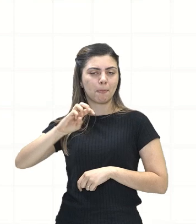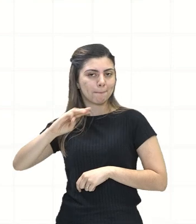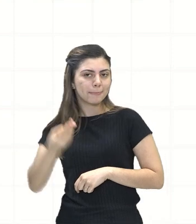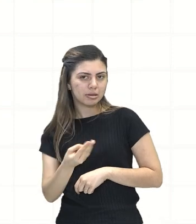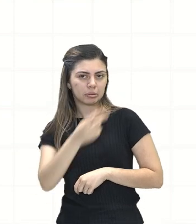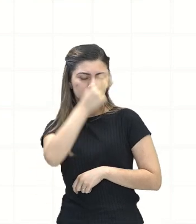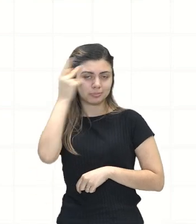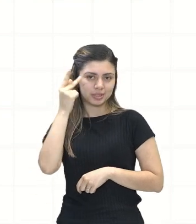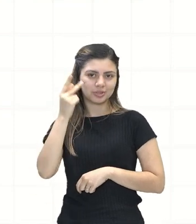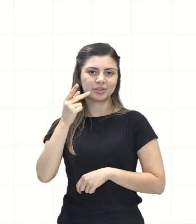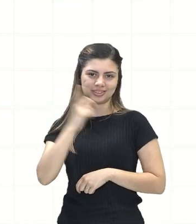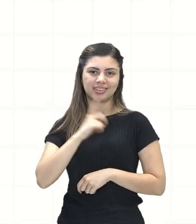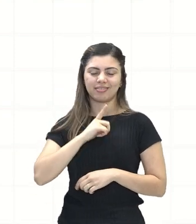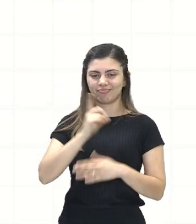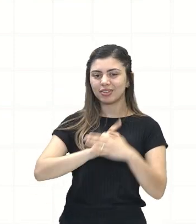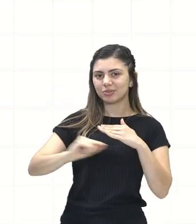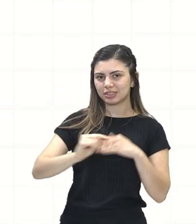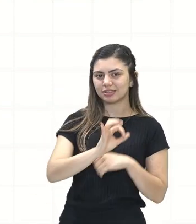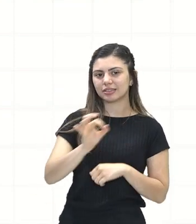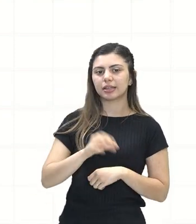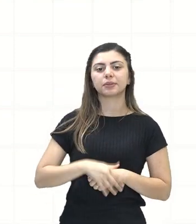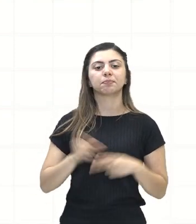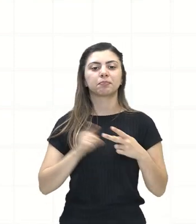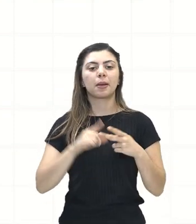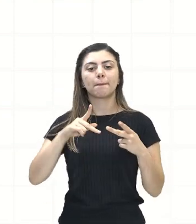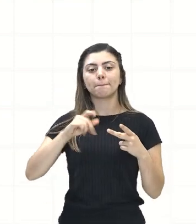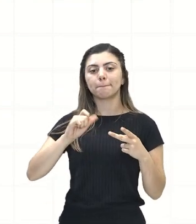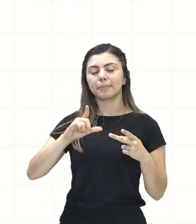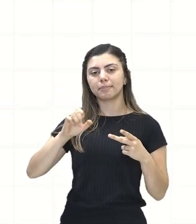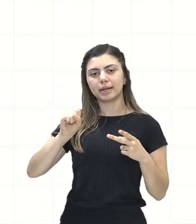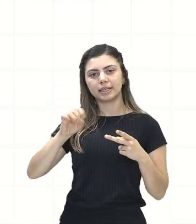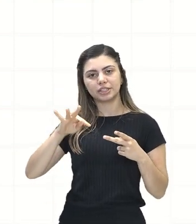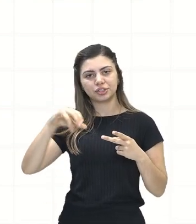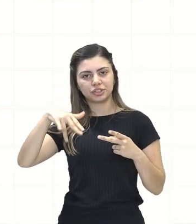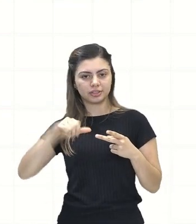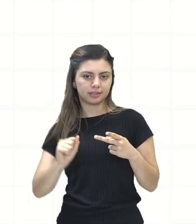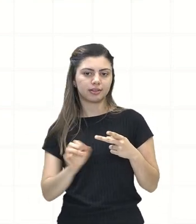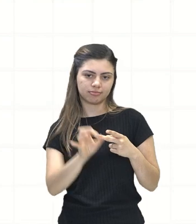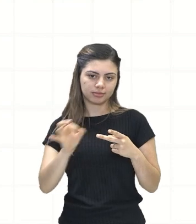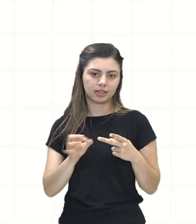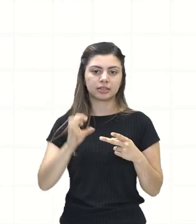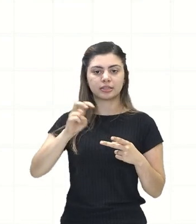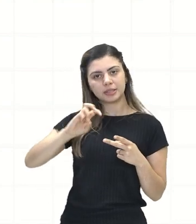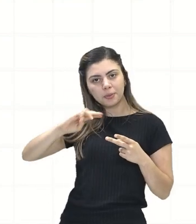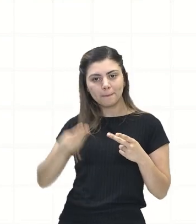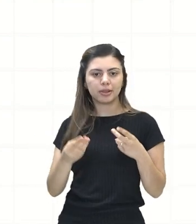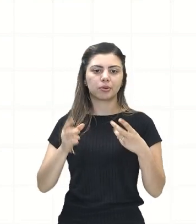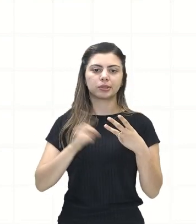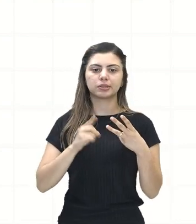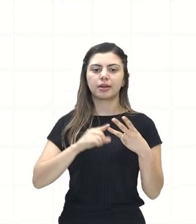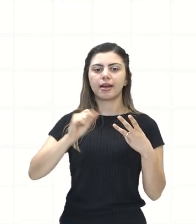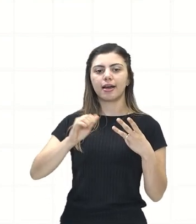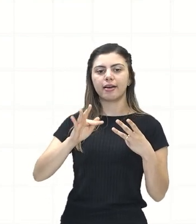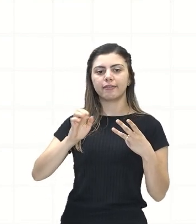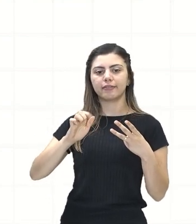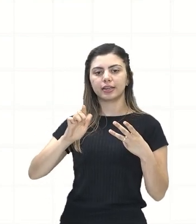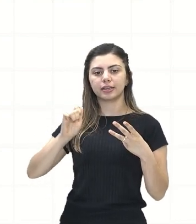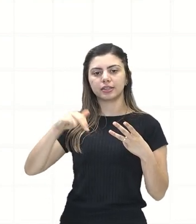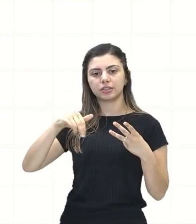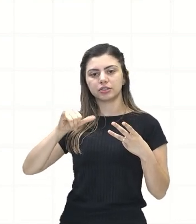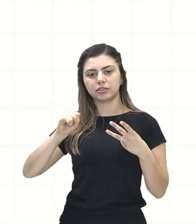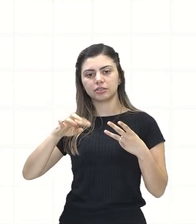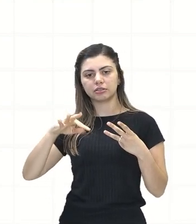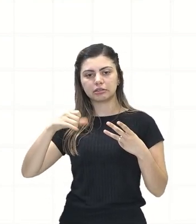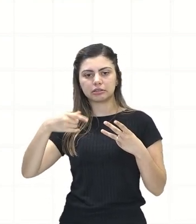que são refugiados, né? Tem pessoas da Palestina, cerca de 5 milhões, o Afeganistão,